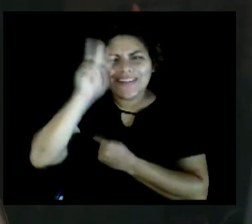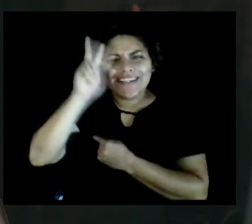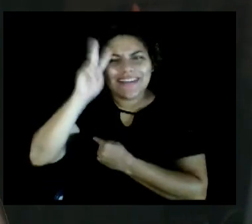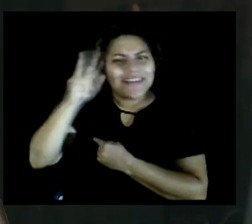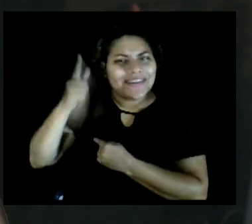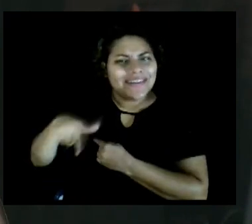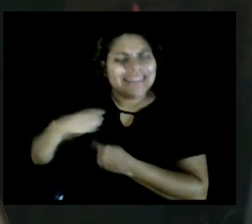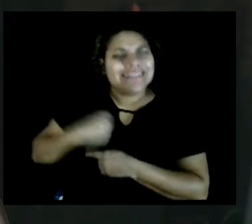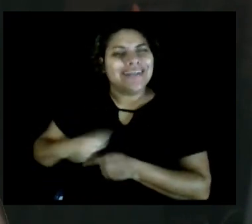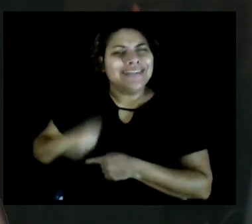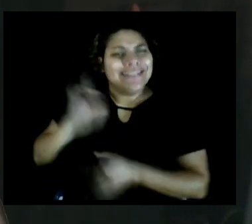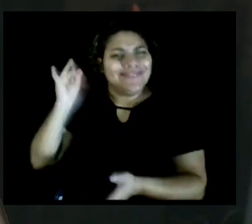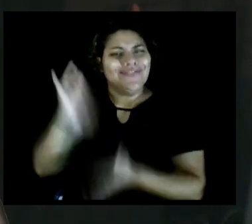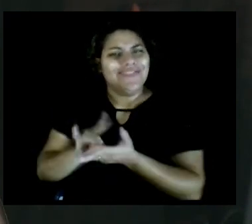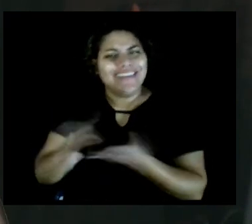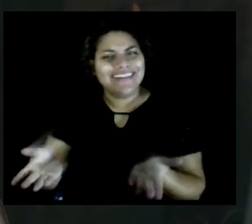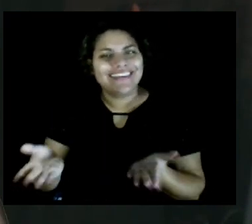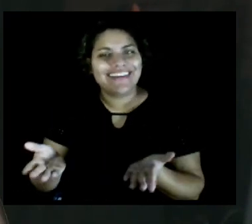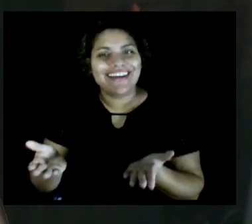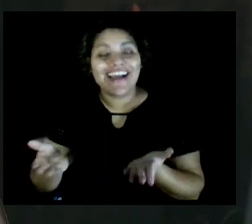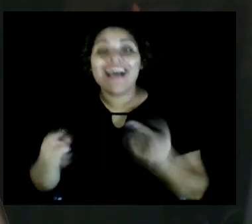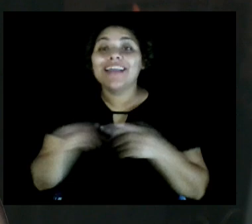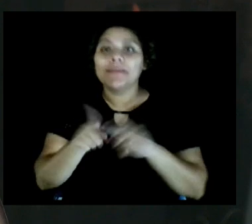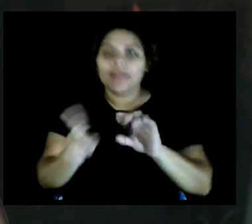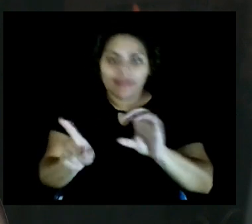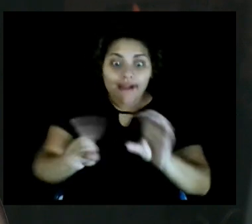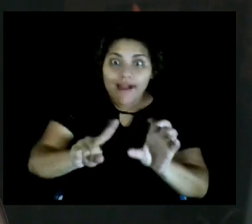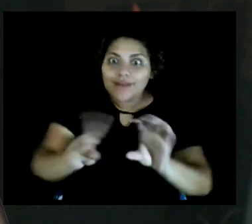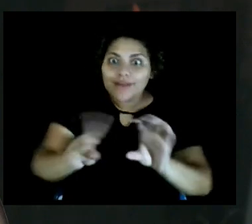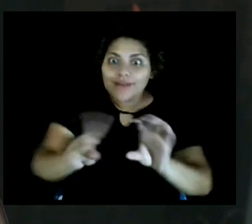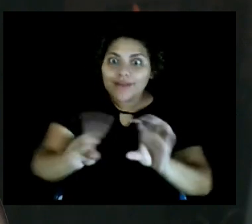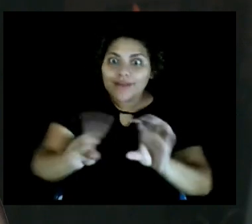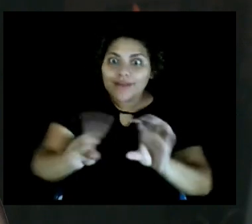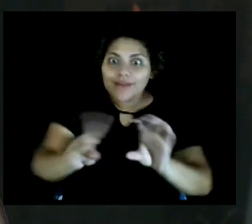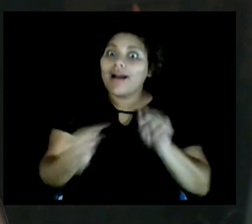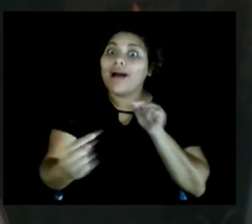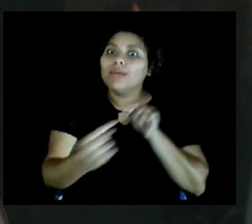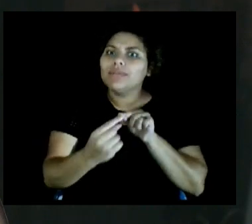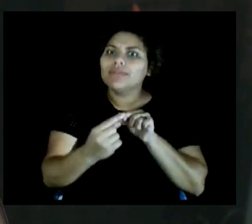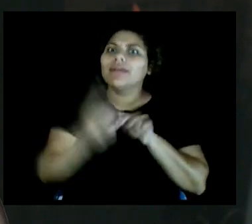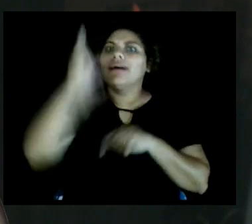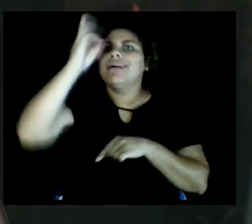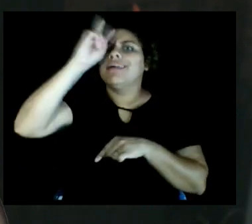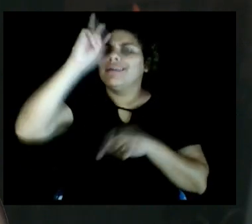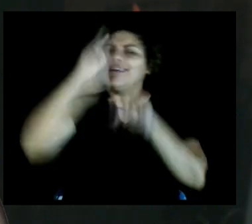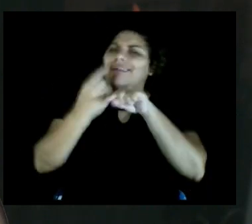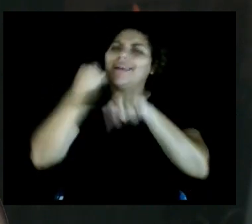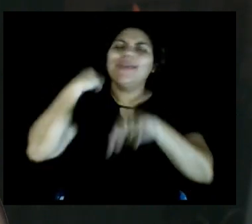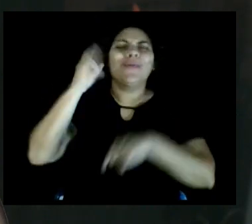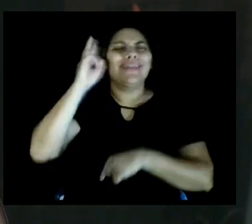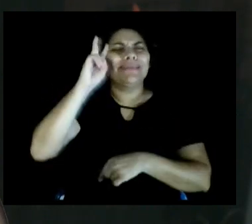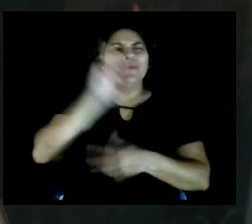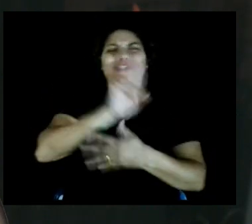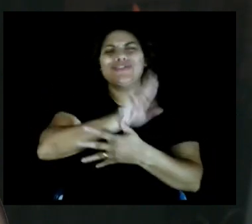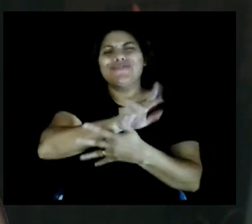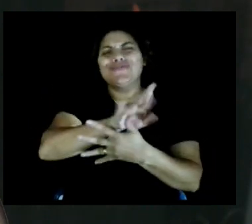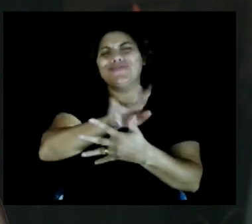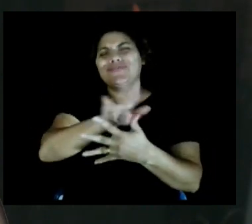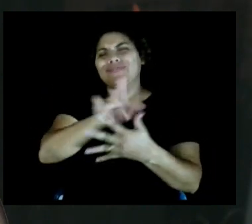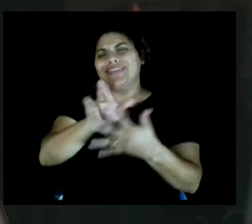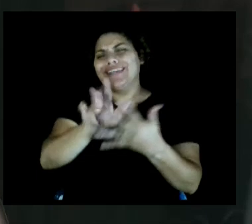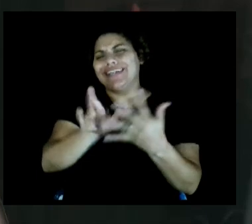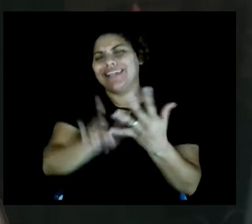rádio também é super nostálgico. Eu me lembro que tinha várias emissoras de rádio que faziam a tradução, né,